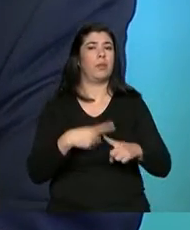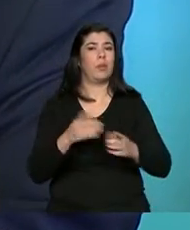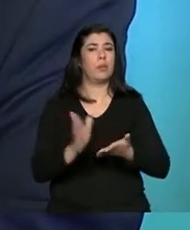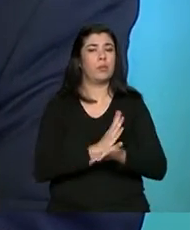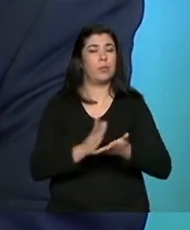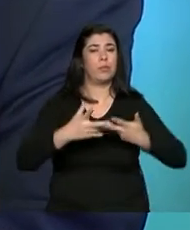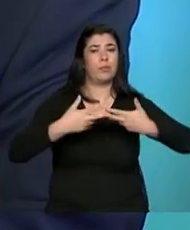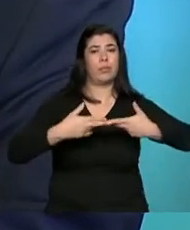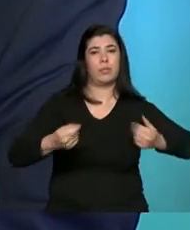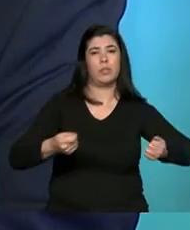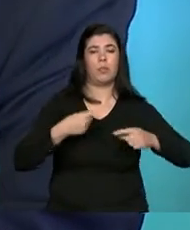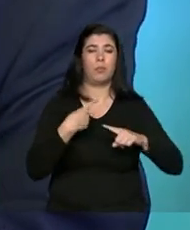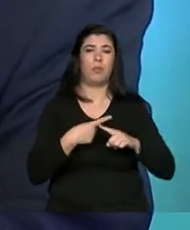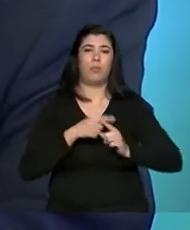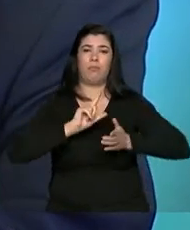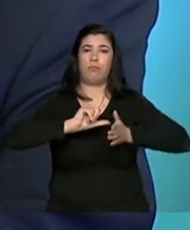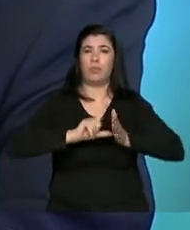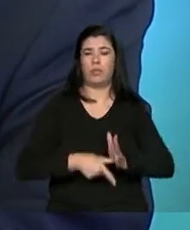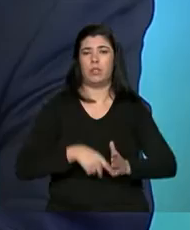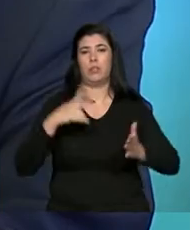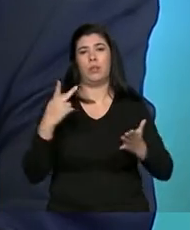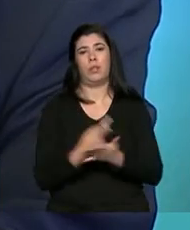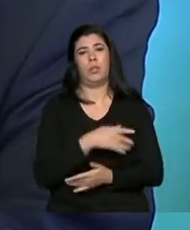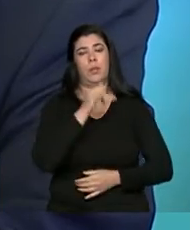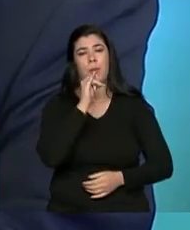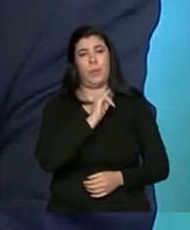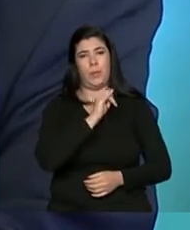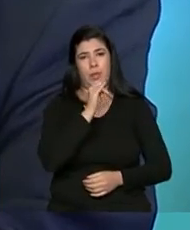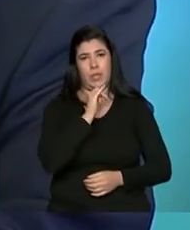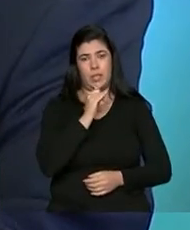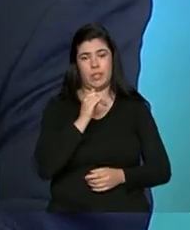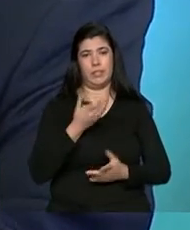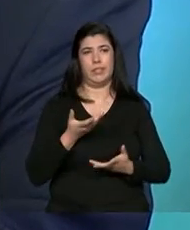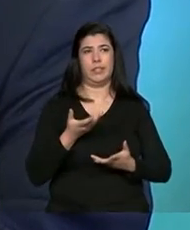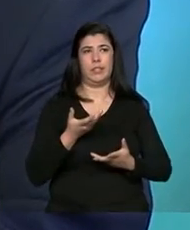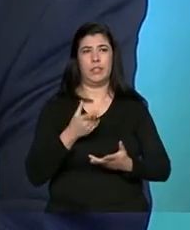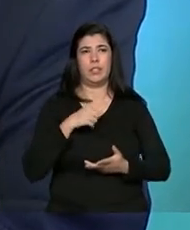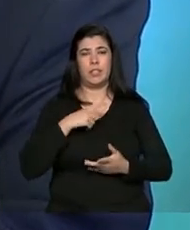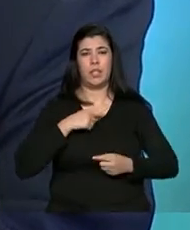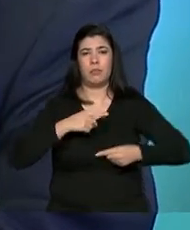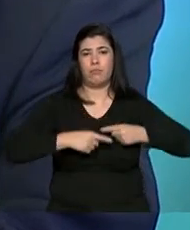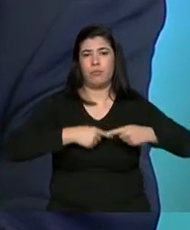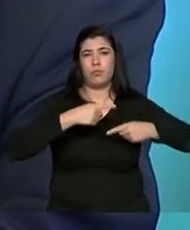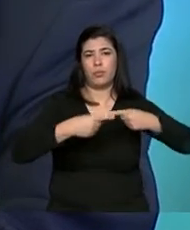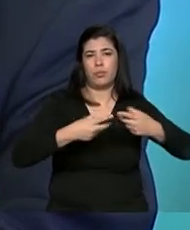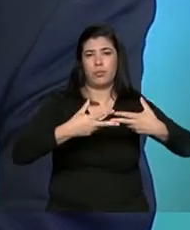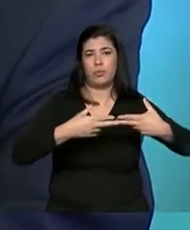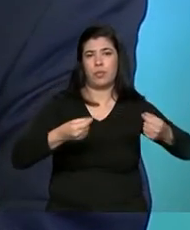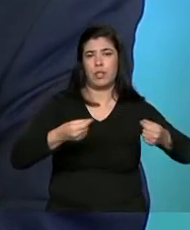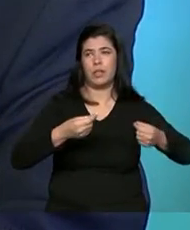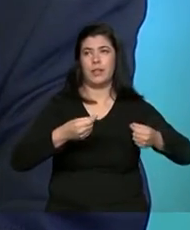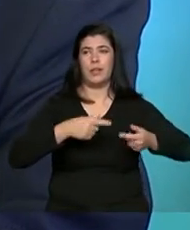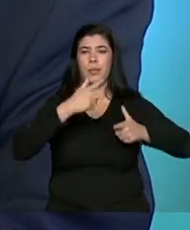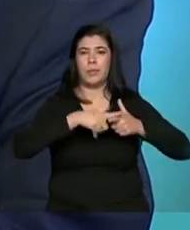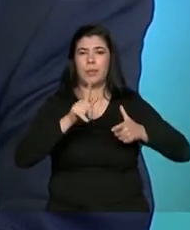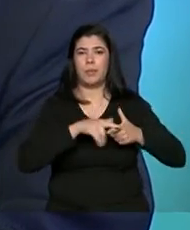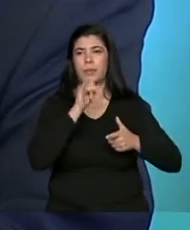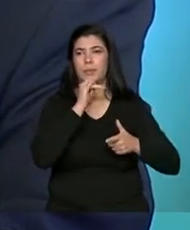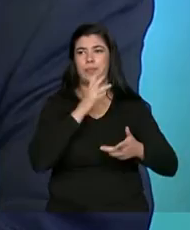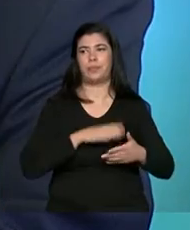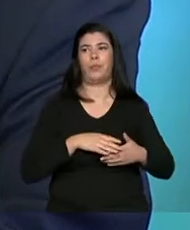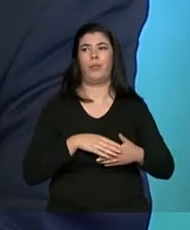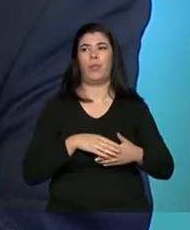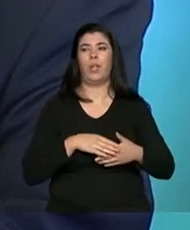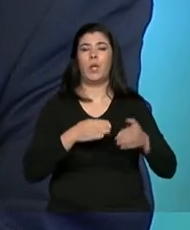questões esses atrasos que aconteceram em função de uma série de questões licenciamentos nem sempre